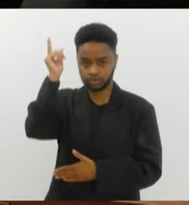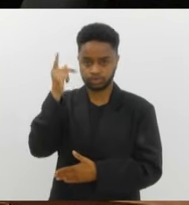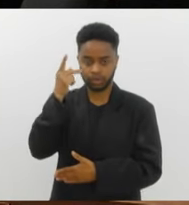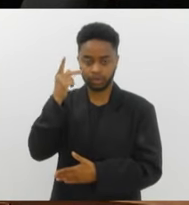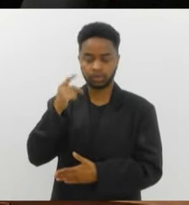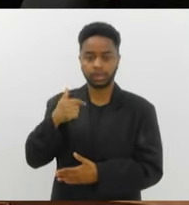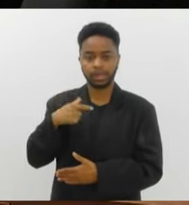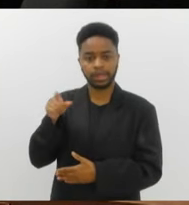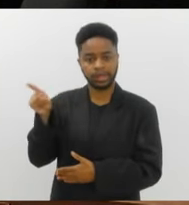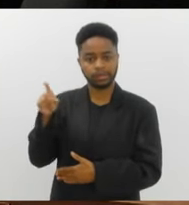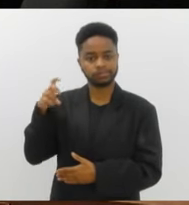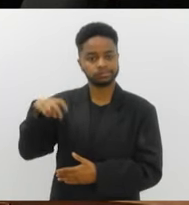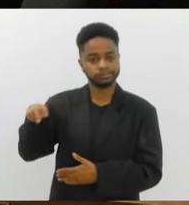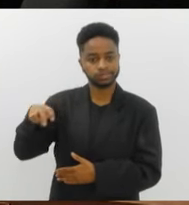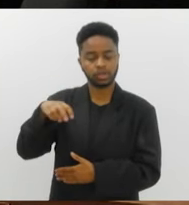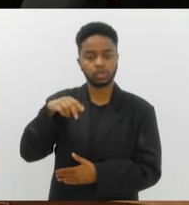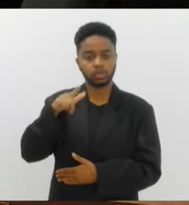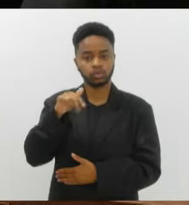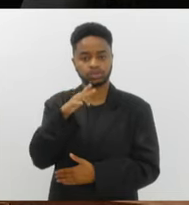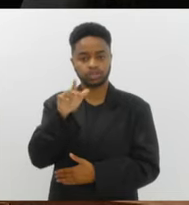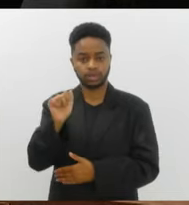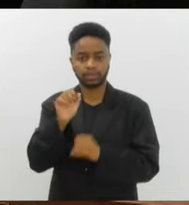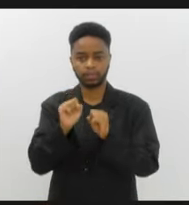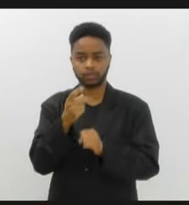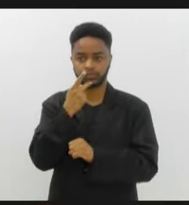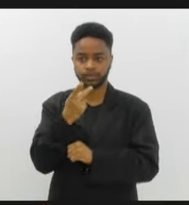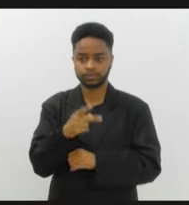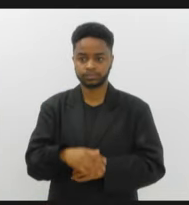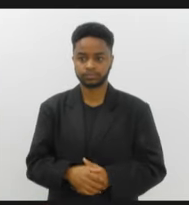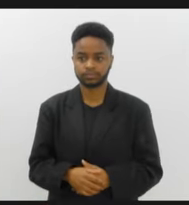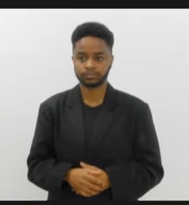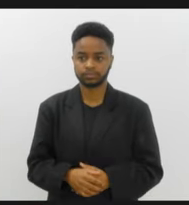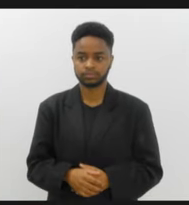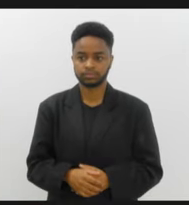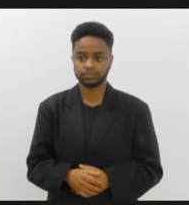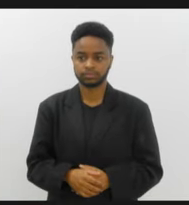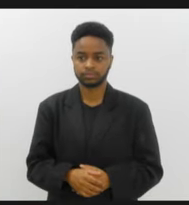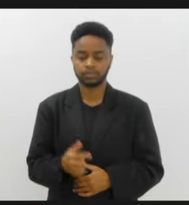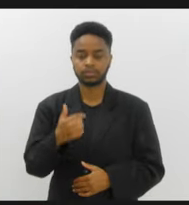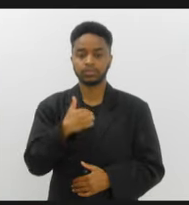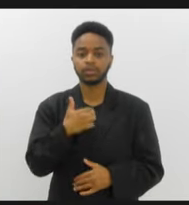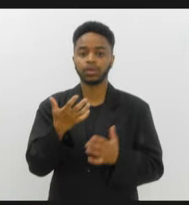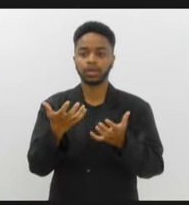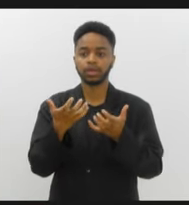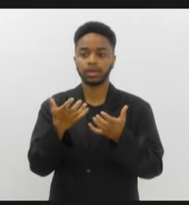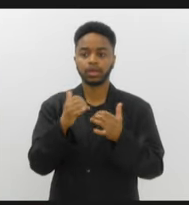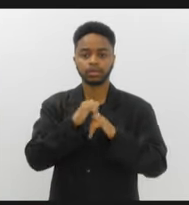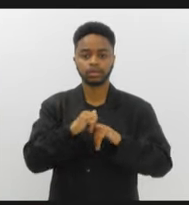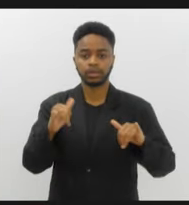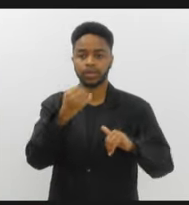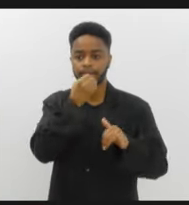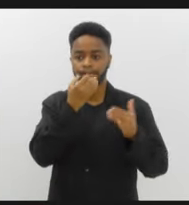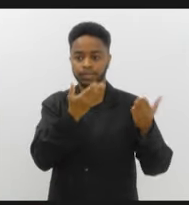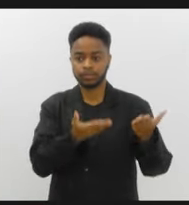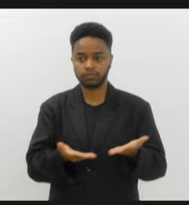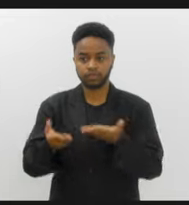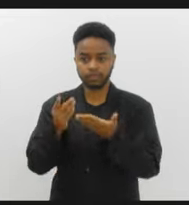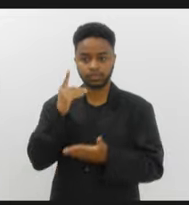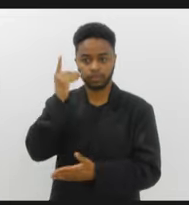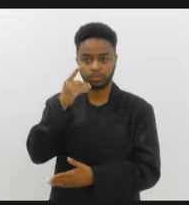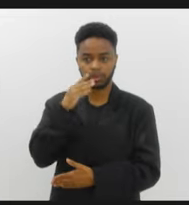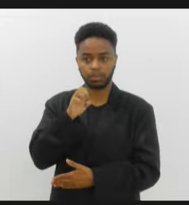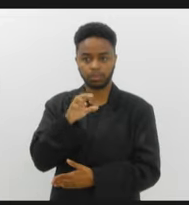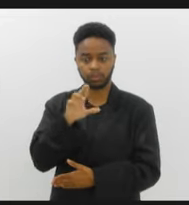se dirige ali à tribuna, Lucinha, pode fazer uso da palavra. Eu só queria dar boas-vindas ao deputado